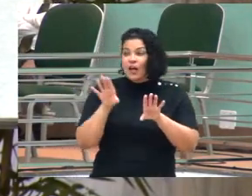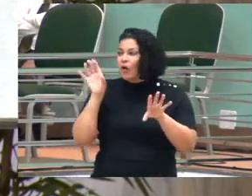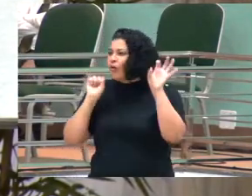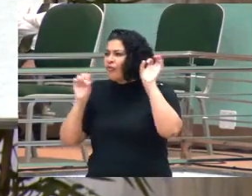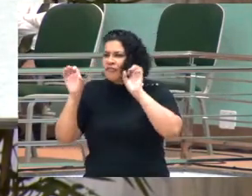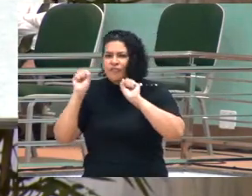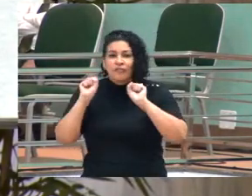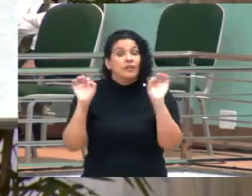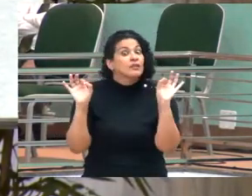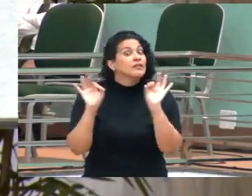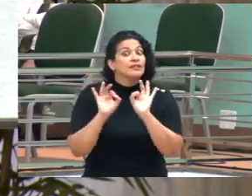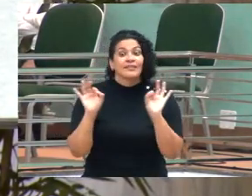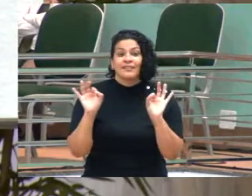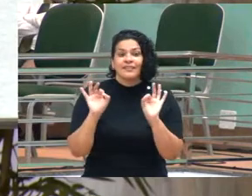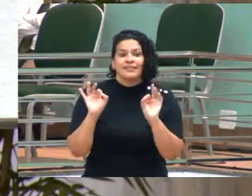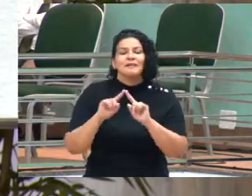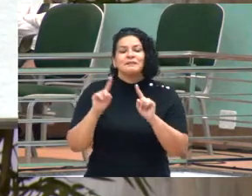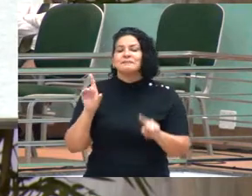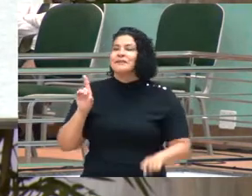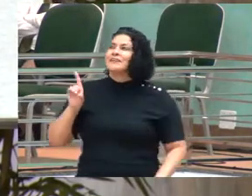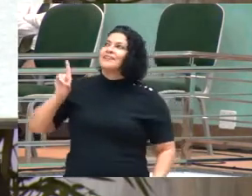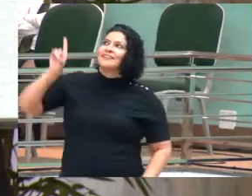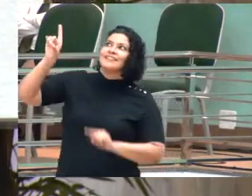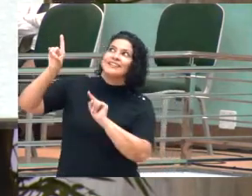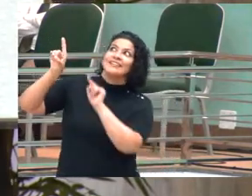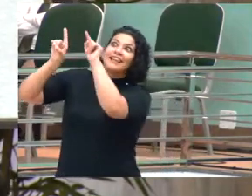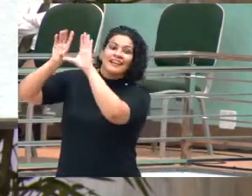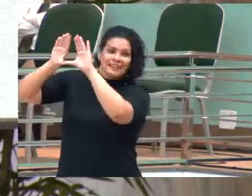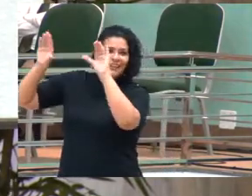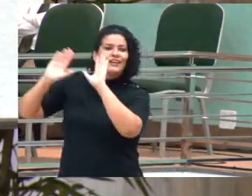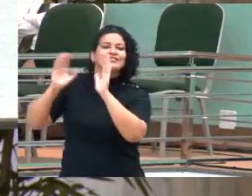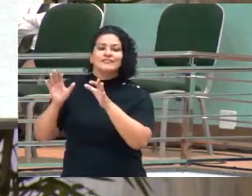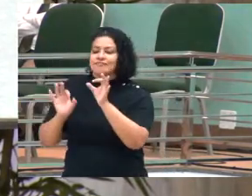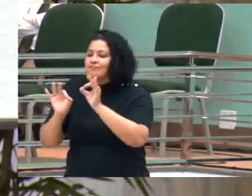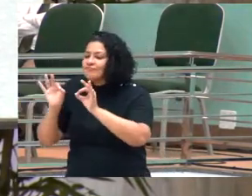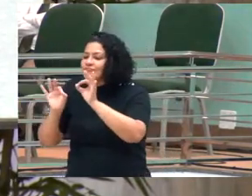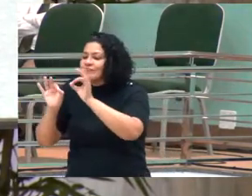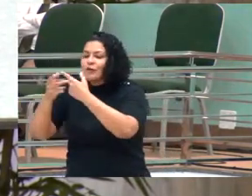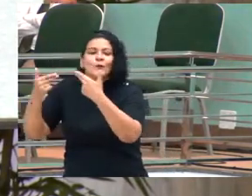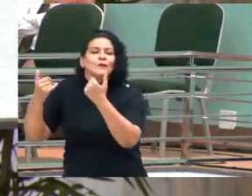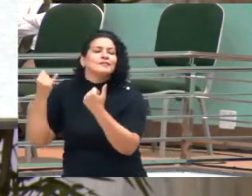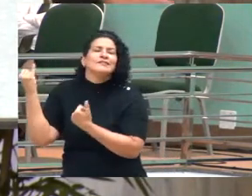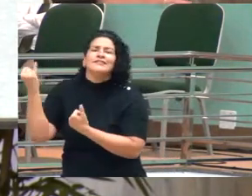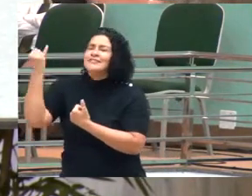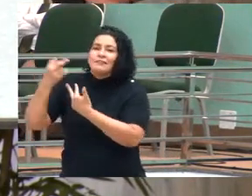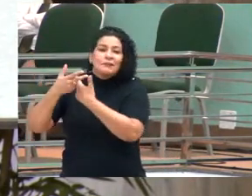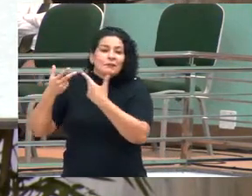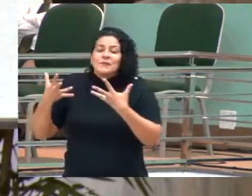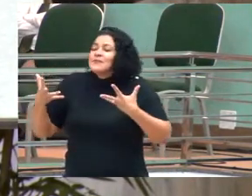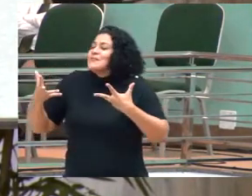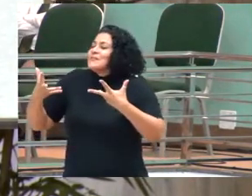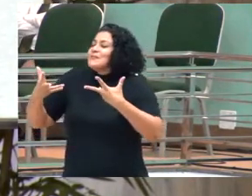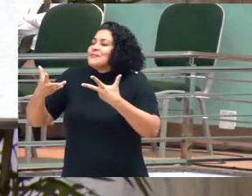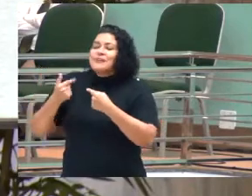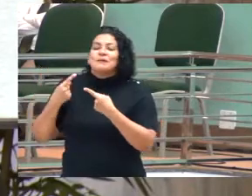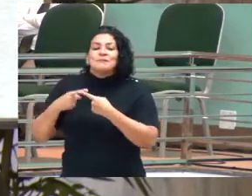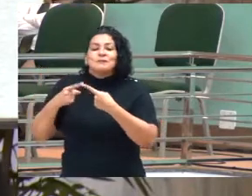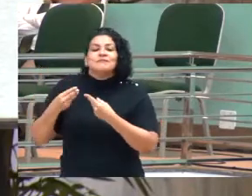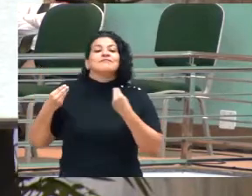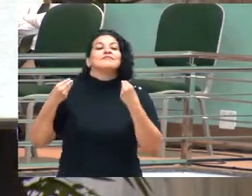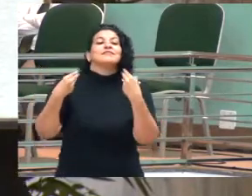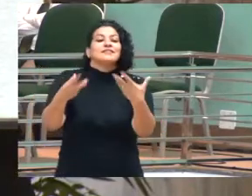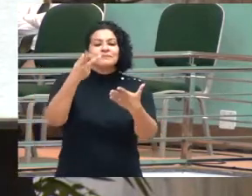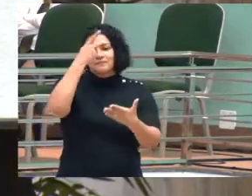para aqueles que o amam. O valor da verdadeira religião não pode ser medido pelas coisas que